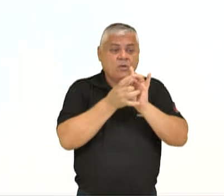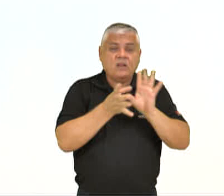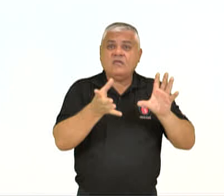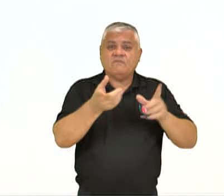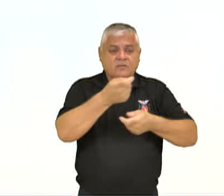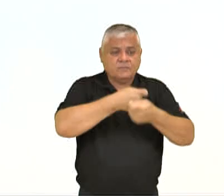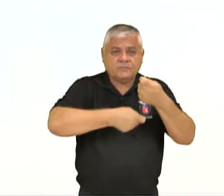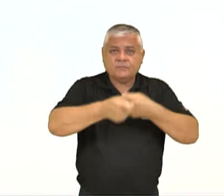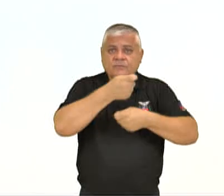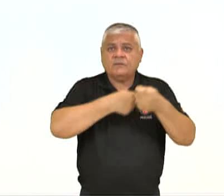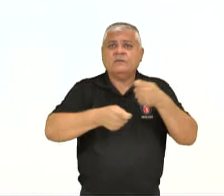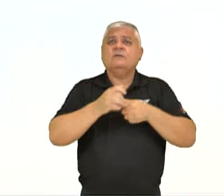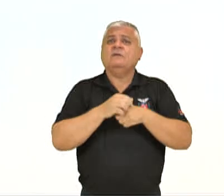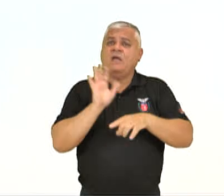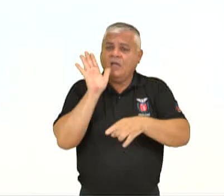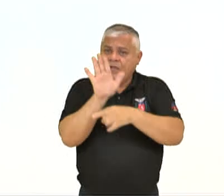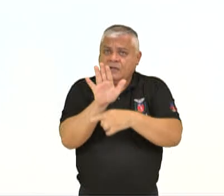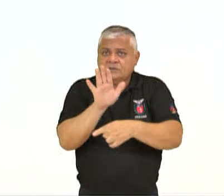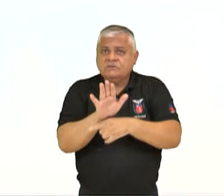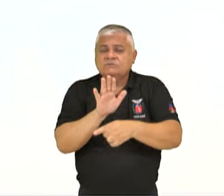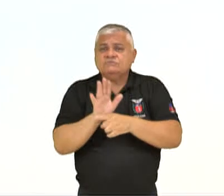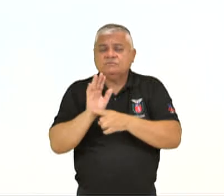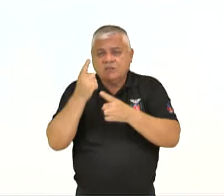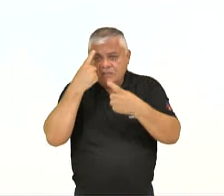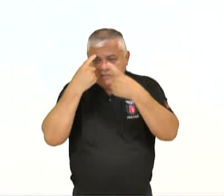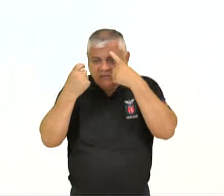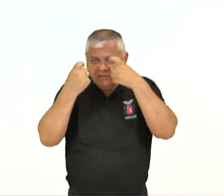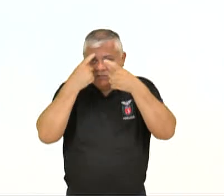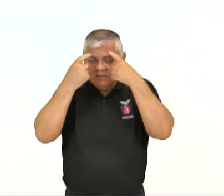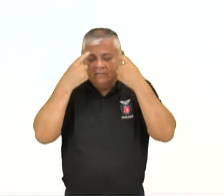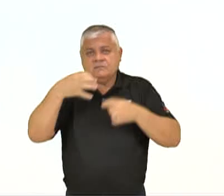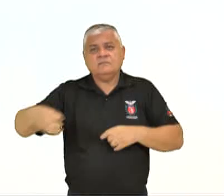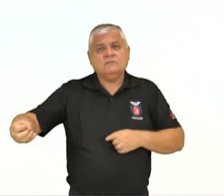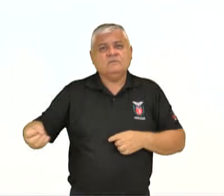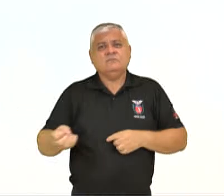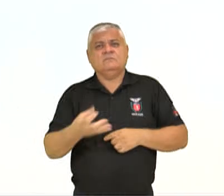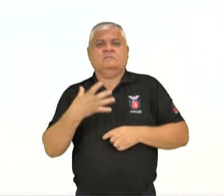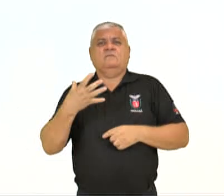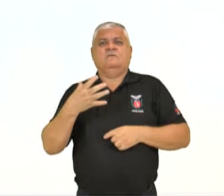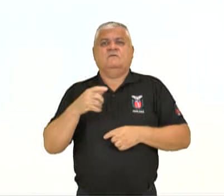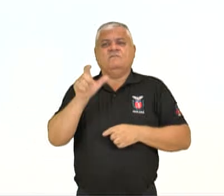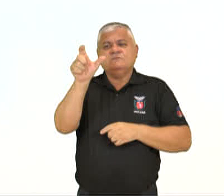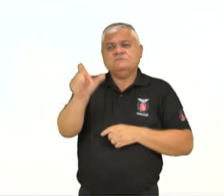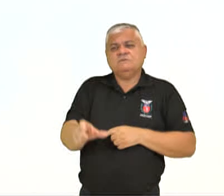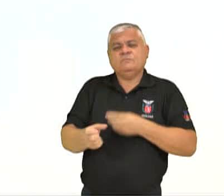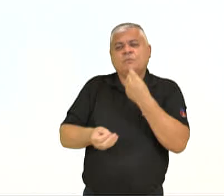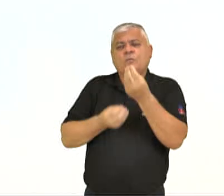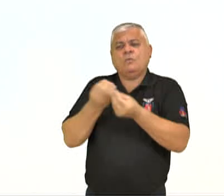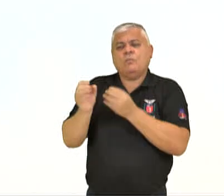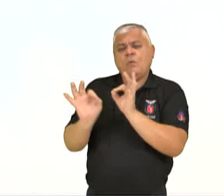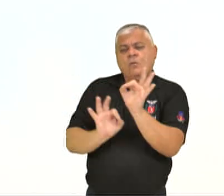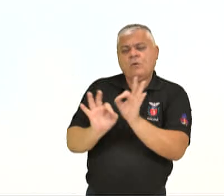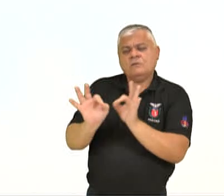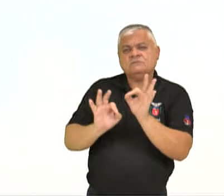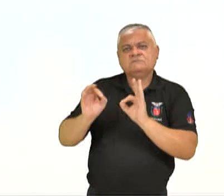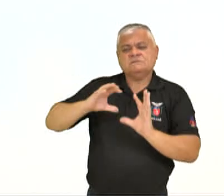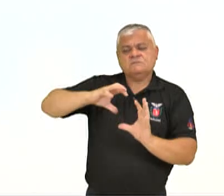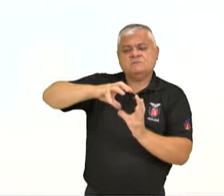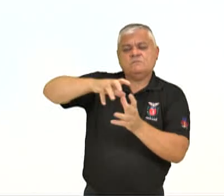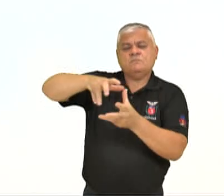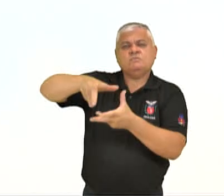ele vai acabar trazendo novas ideias e novas percepções sobre como se organizaria o mundo e